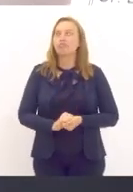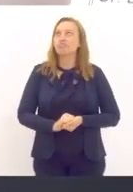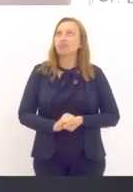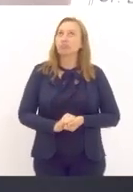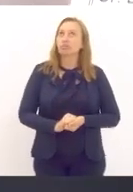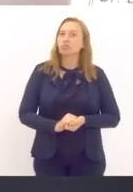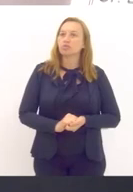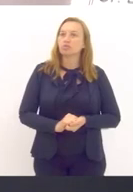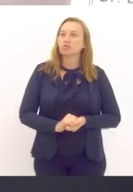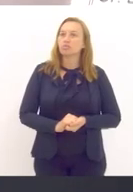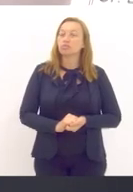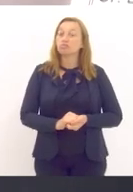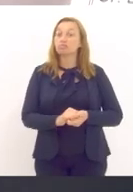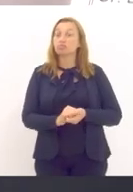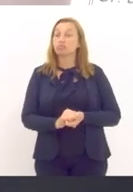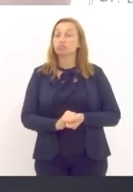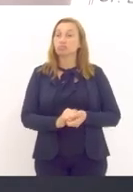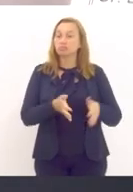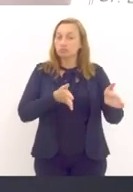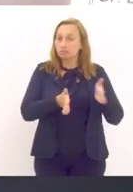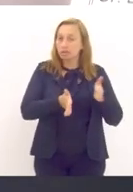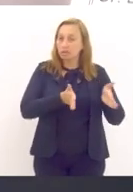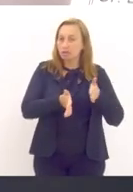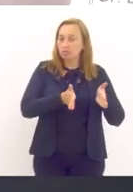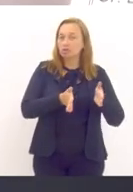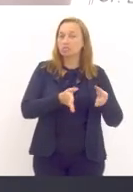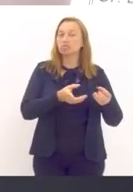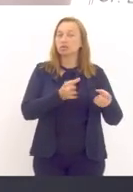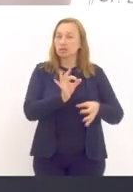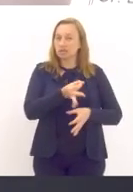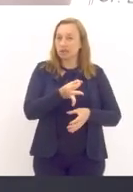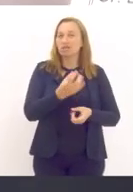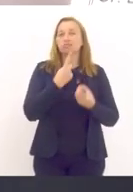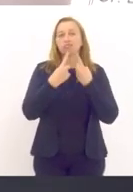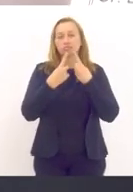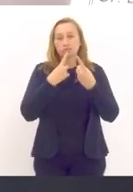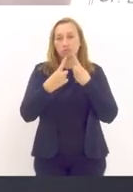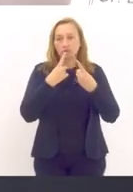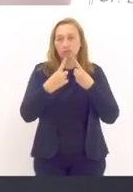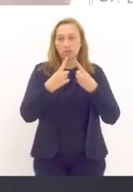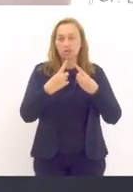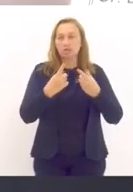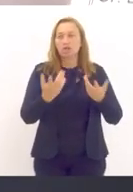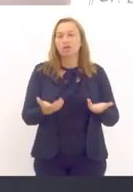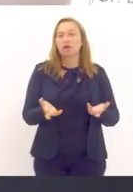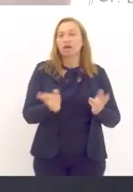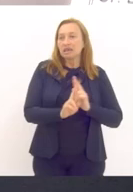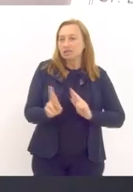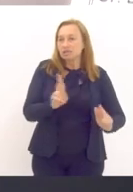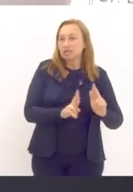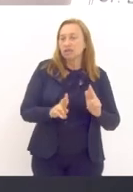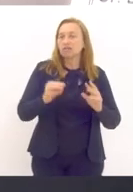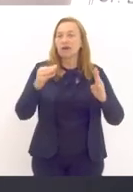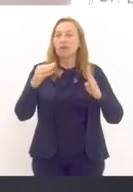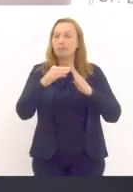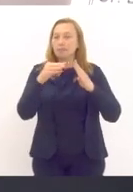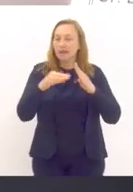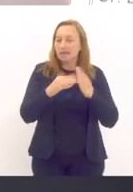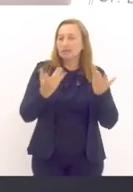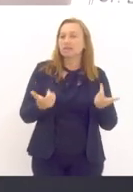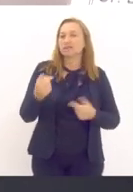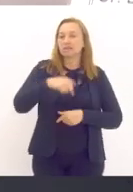um certo lapso temporal desse tipo de debate, desse tipo de audiência em relação às metas aqui na Assembleia, né.